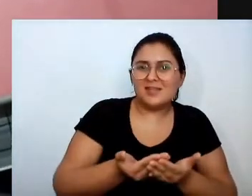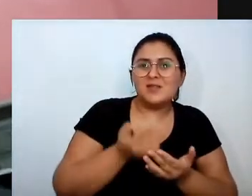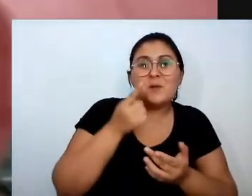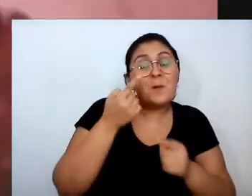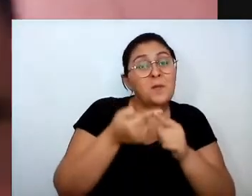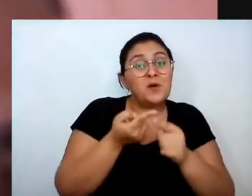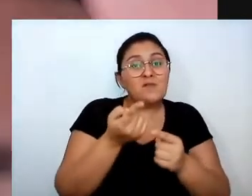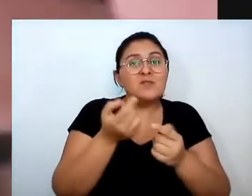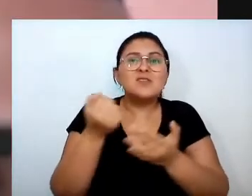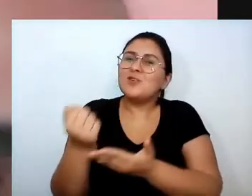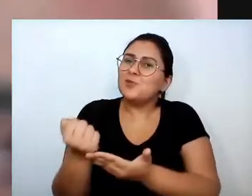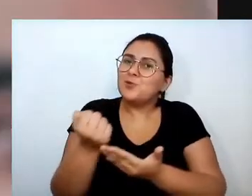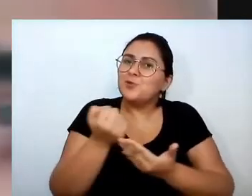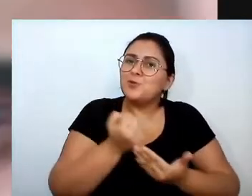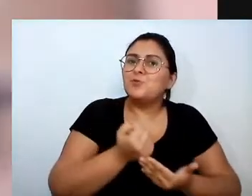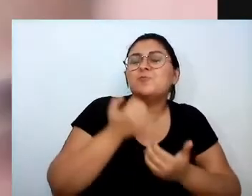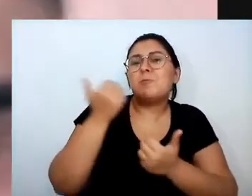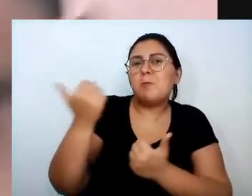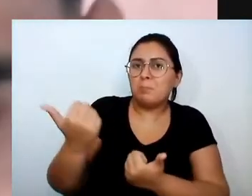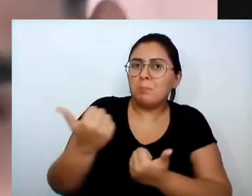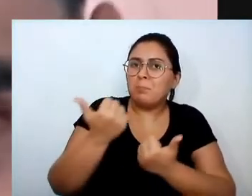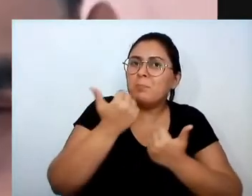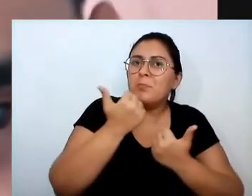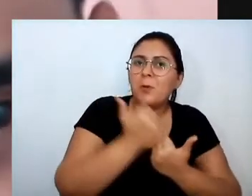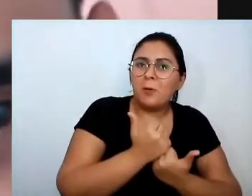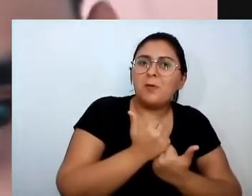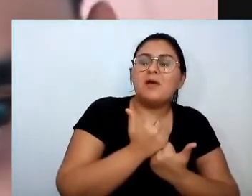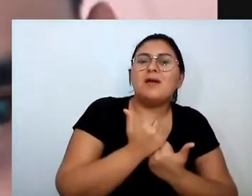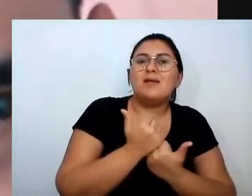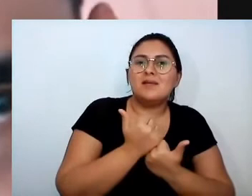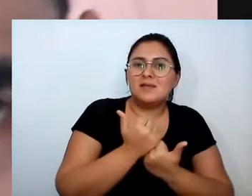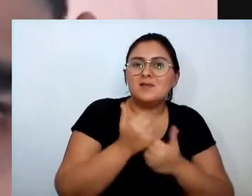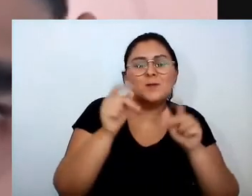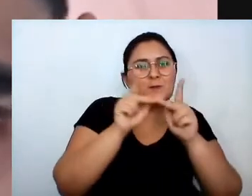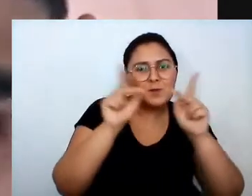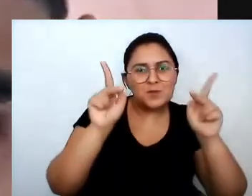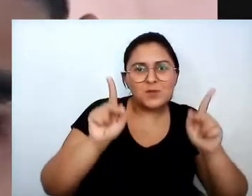E é diário. E você vem agregando muito, né? Aos